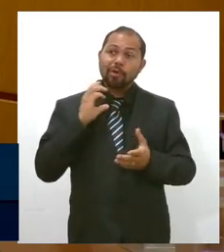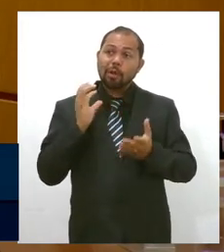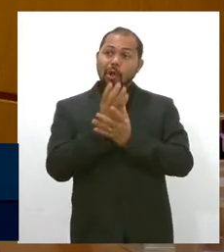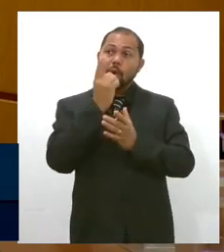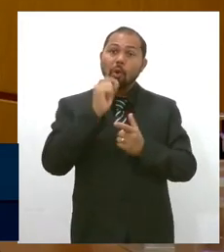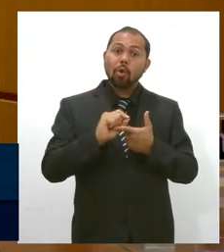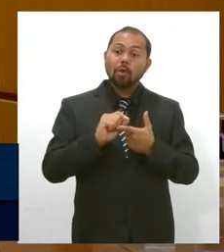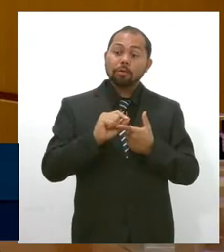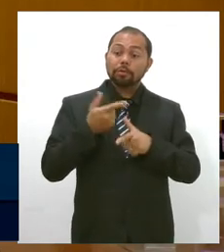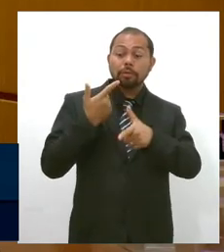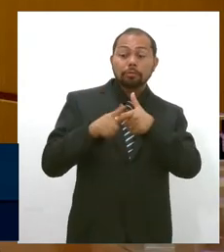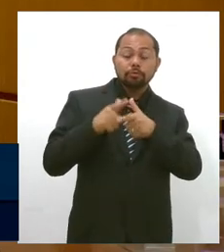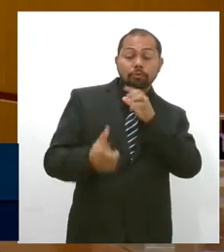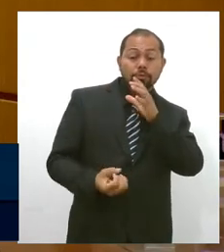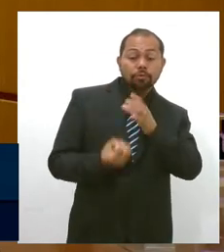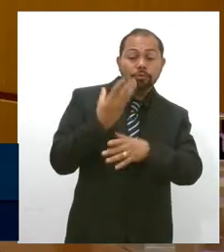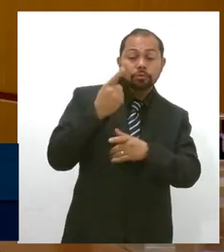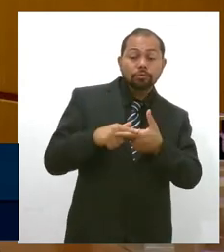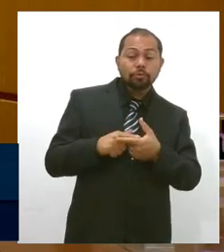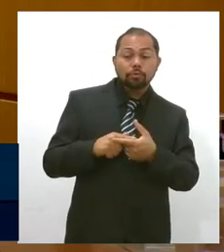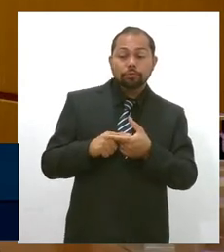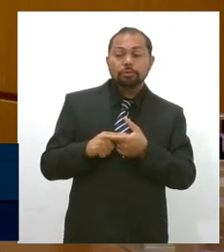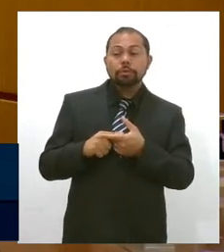crime ambiental que aconteceu, onde